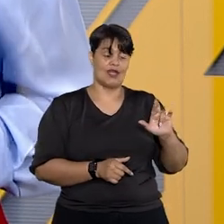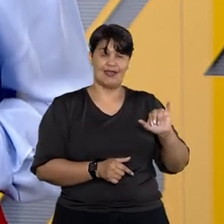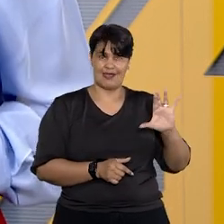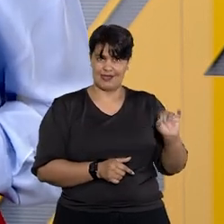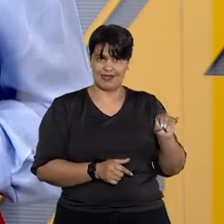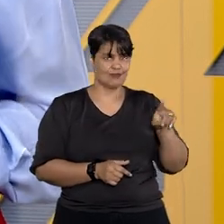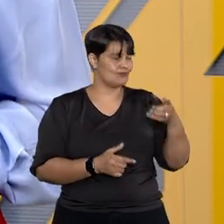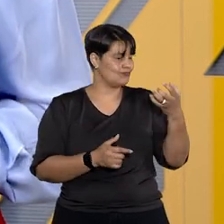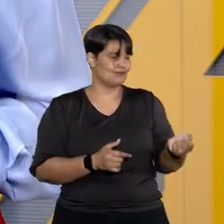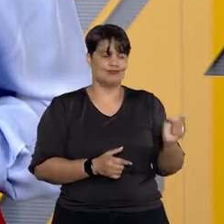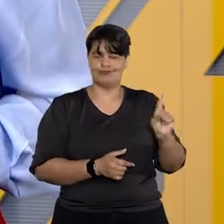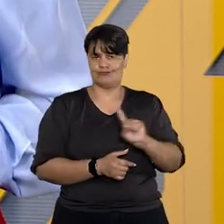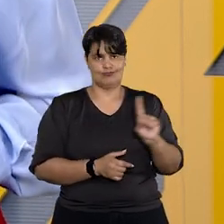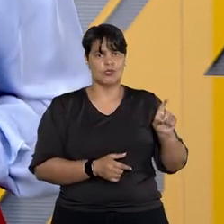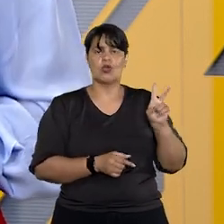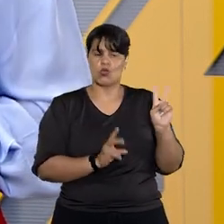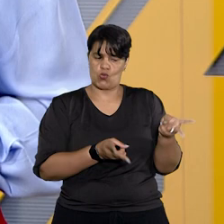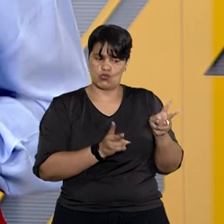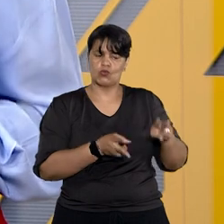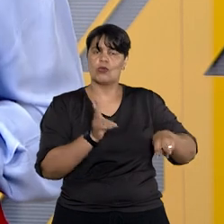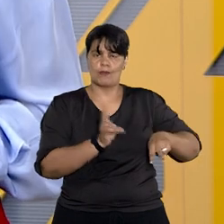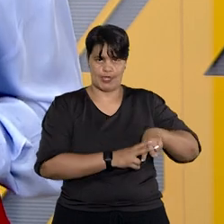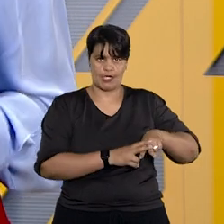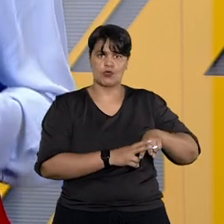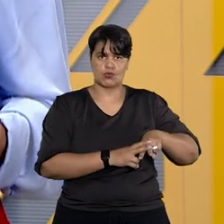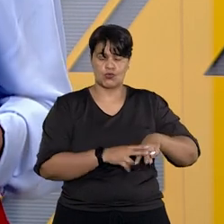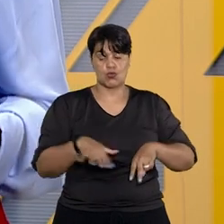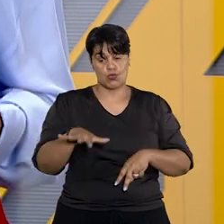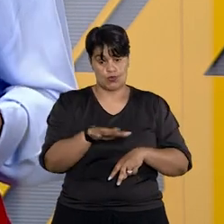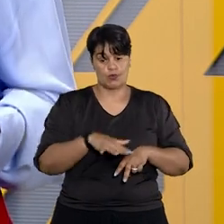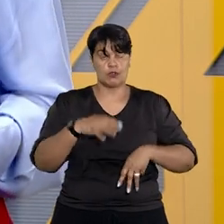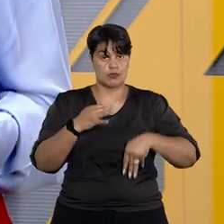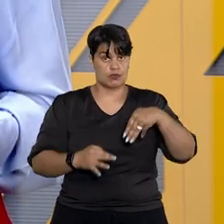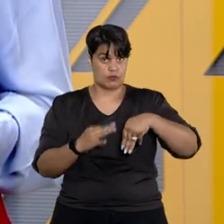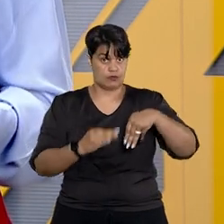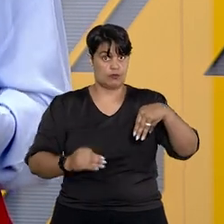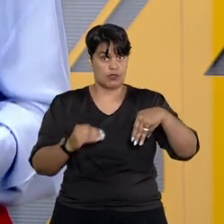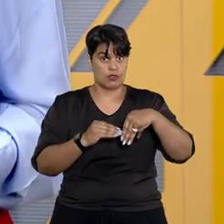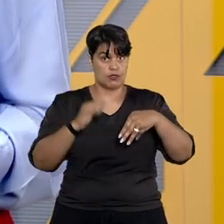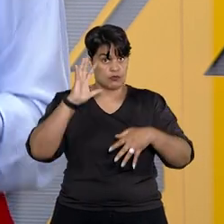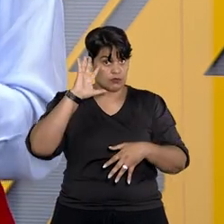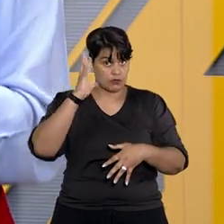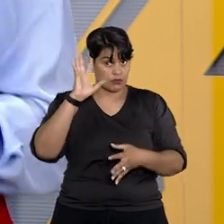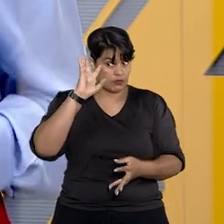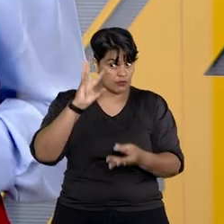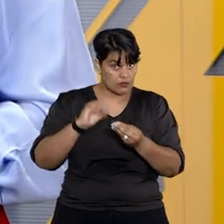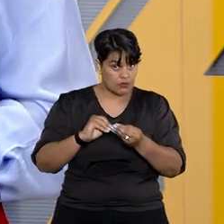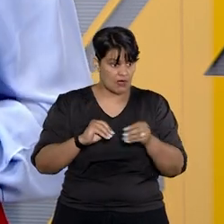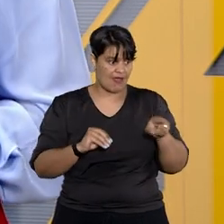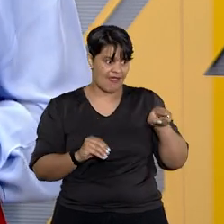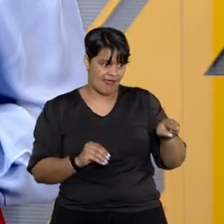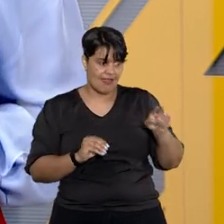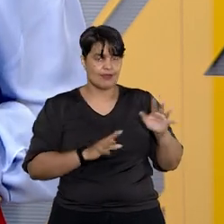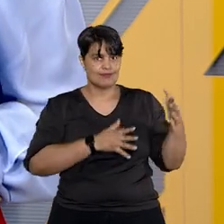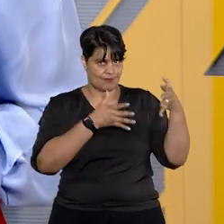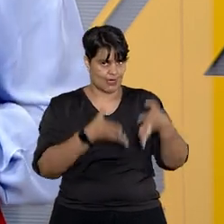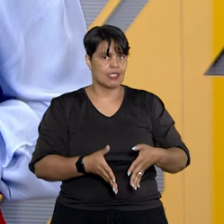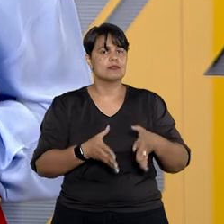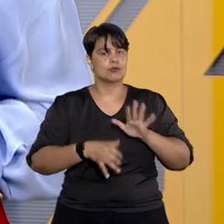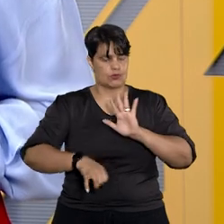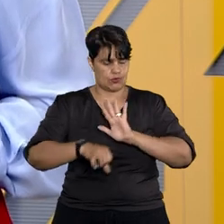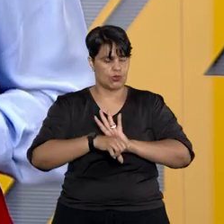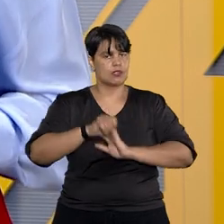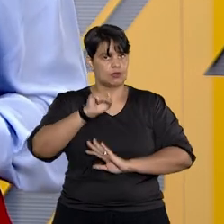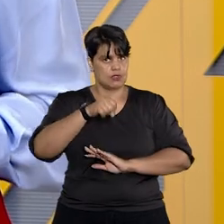Jairinho, não foi provido e ele vai continuar preso. Os ministros entenderam que o réu, acusado de participação ativa